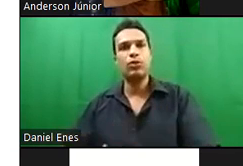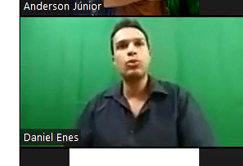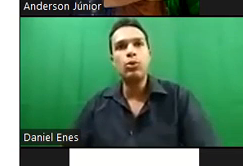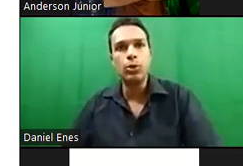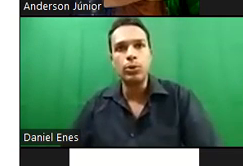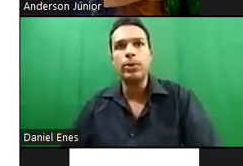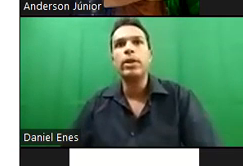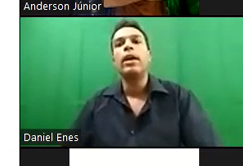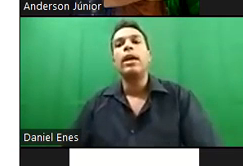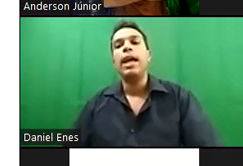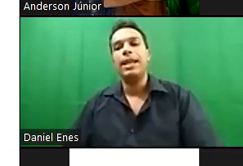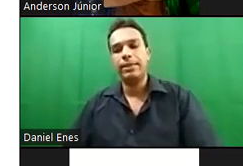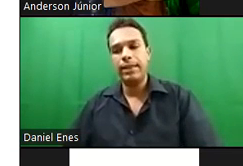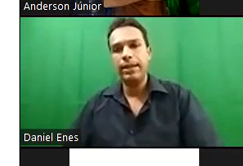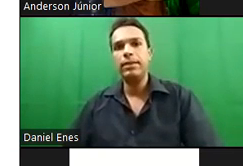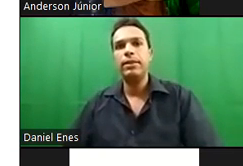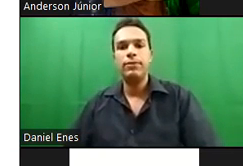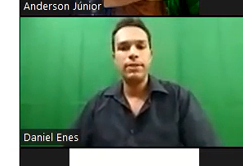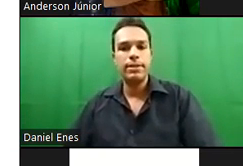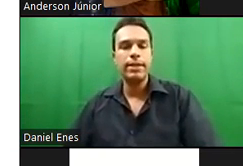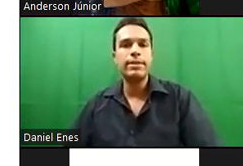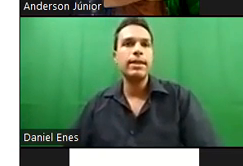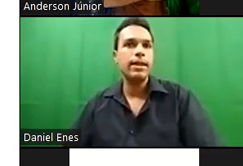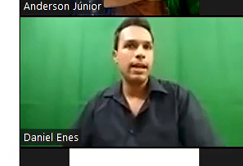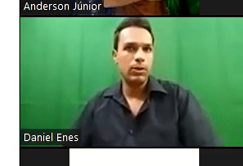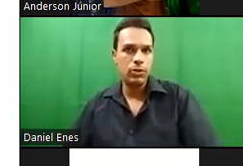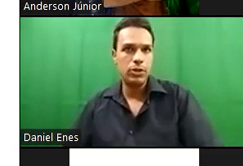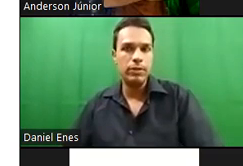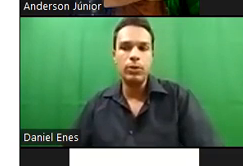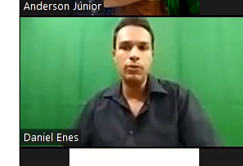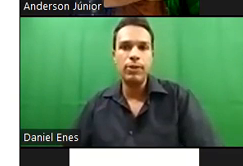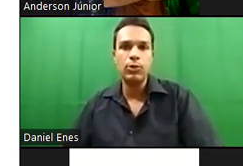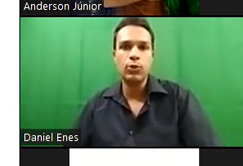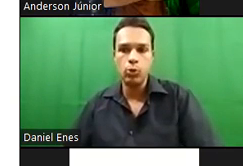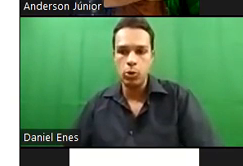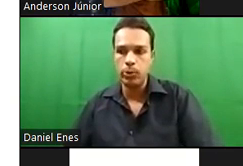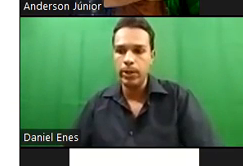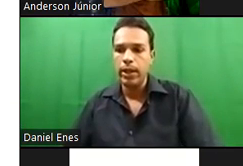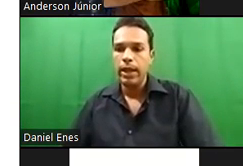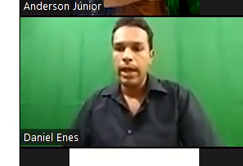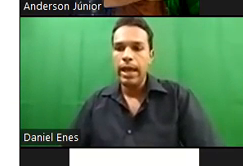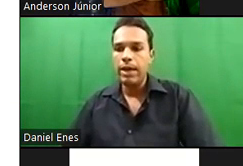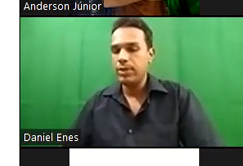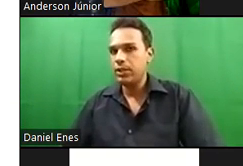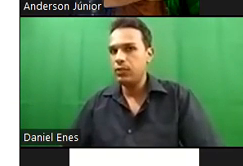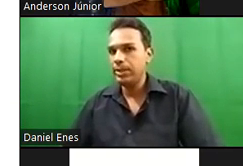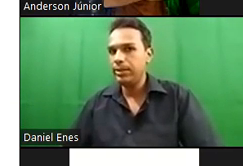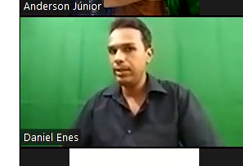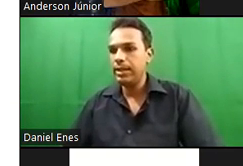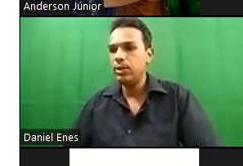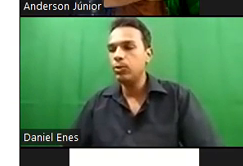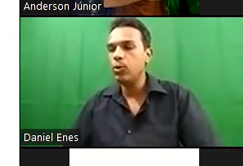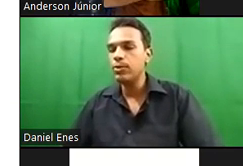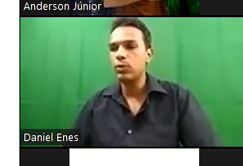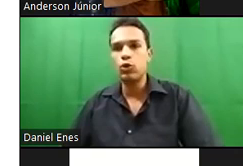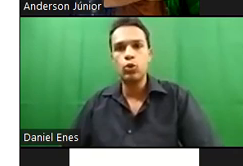de surdo, ela tem deficiência auditiva. E quando eu falo surdo, vocês vão entender